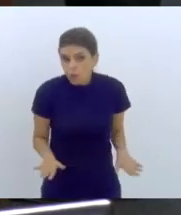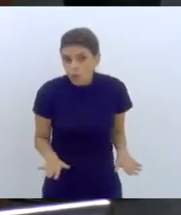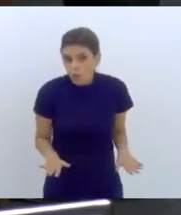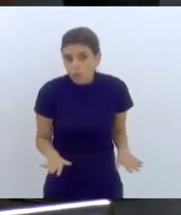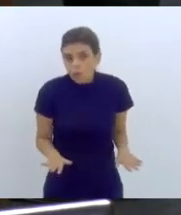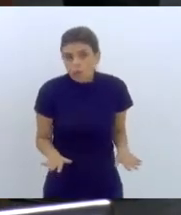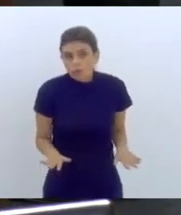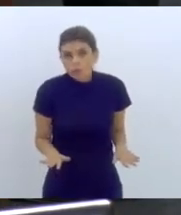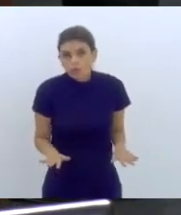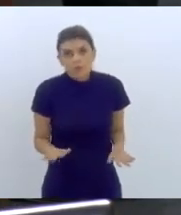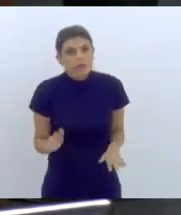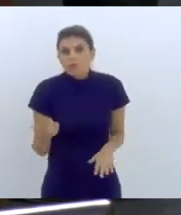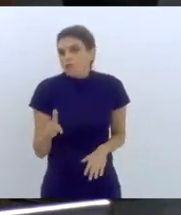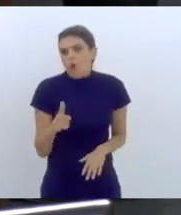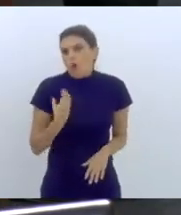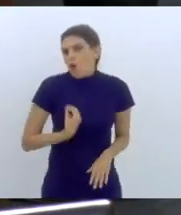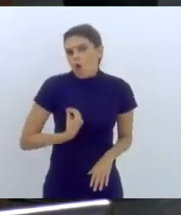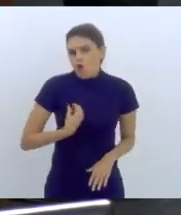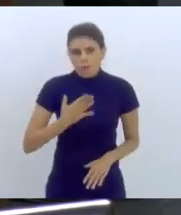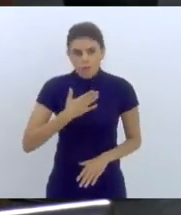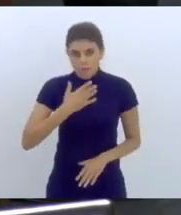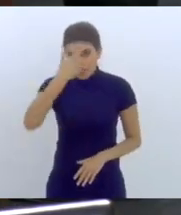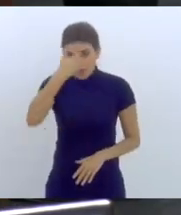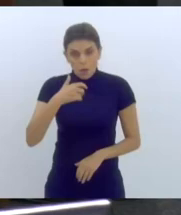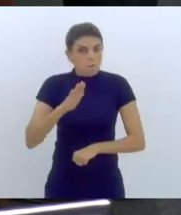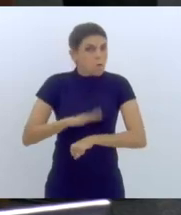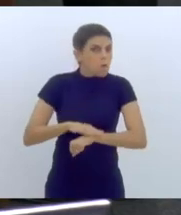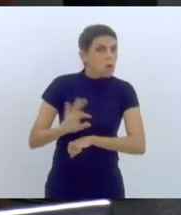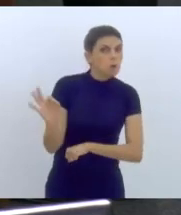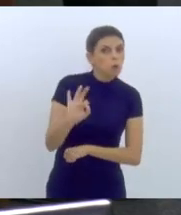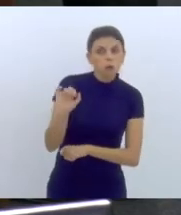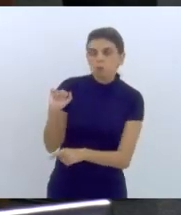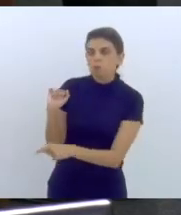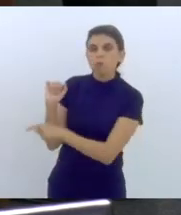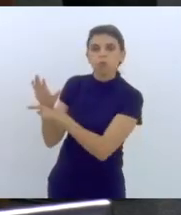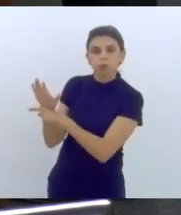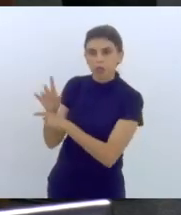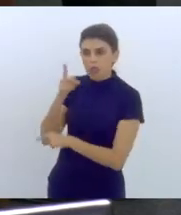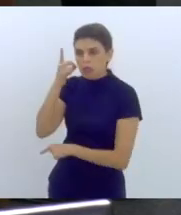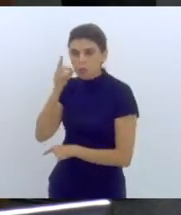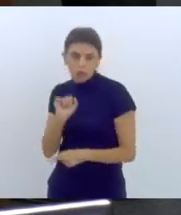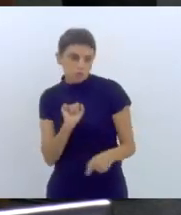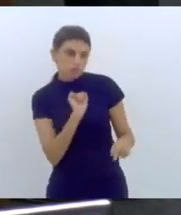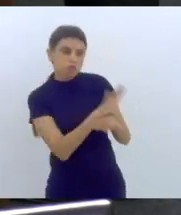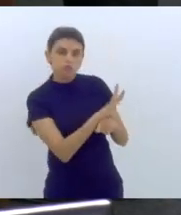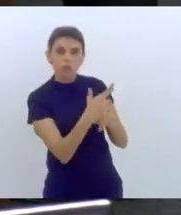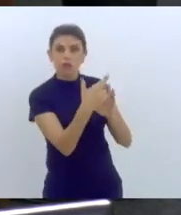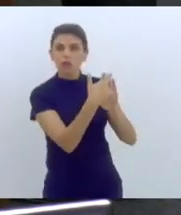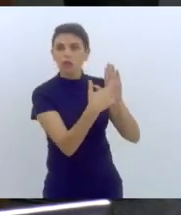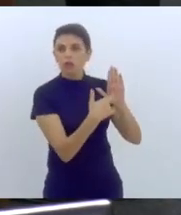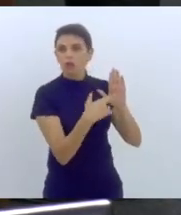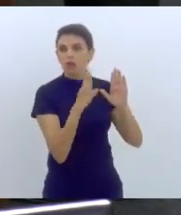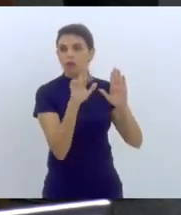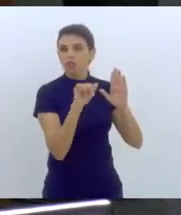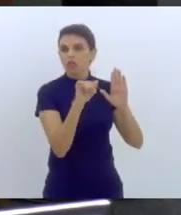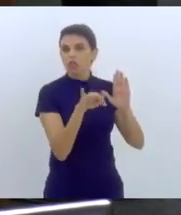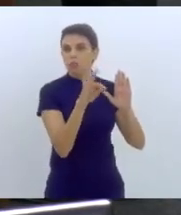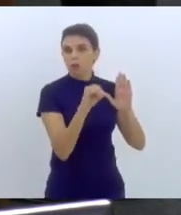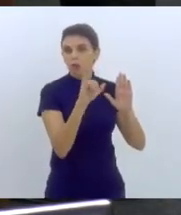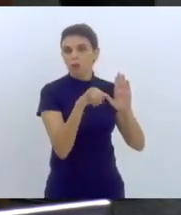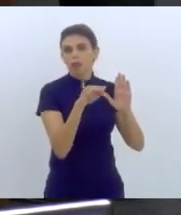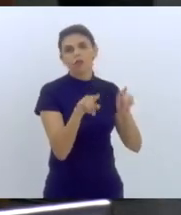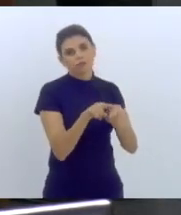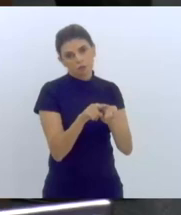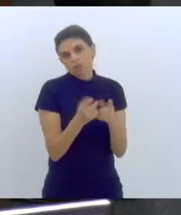assim, não houve, da minha parte, em momento algum, desrespeito nem ao regimento, nem aos deputados que aqui